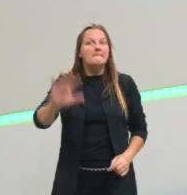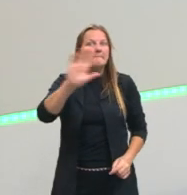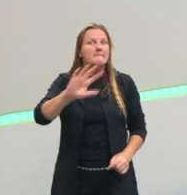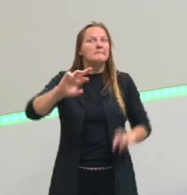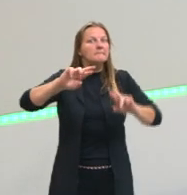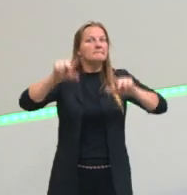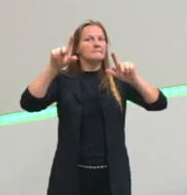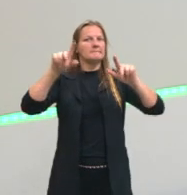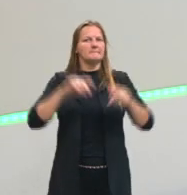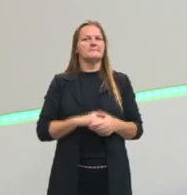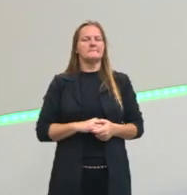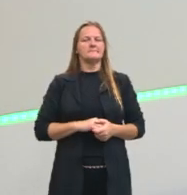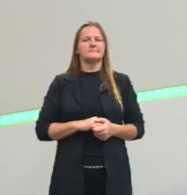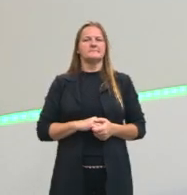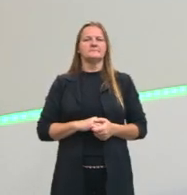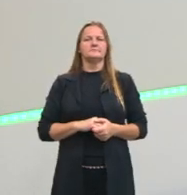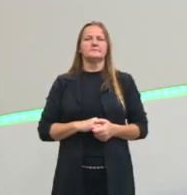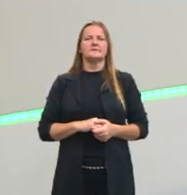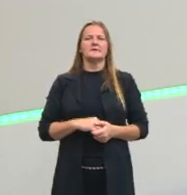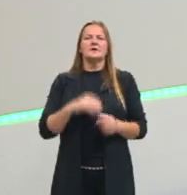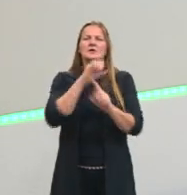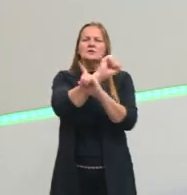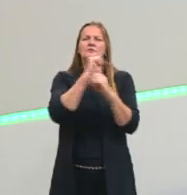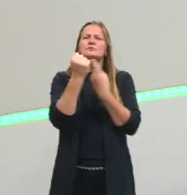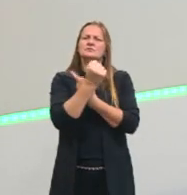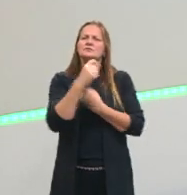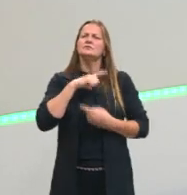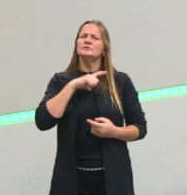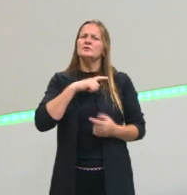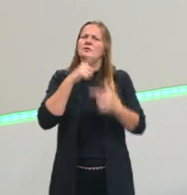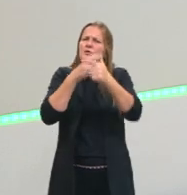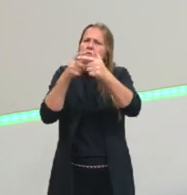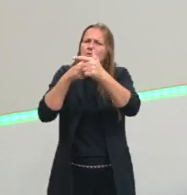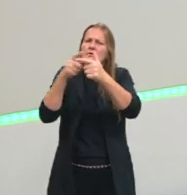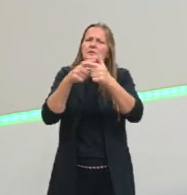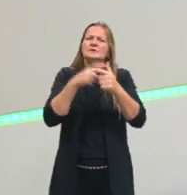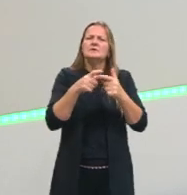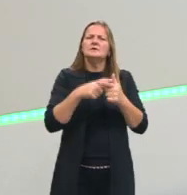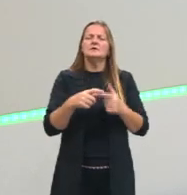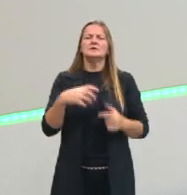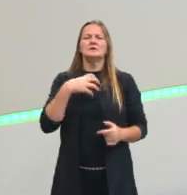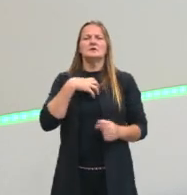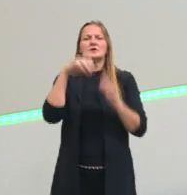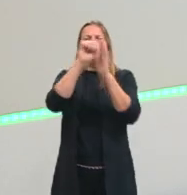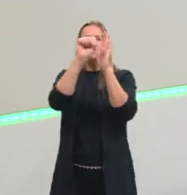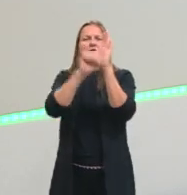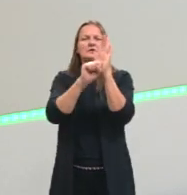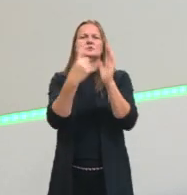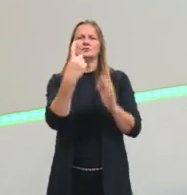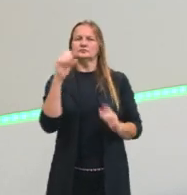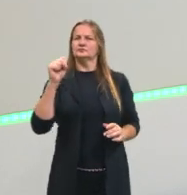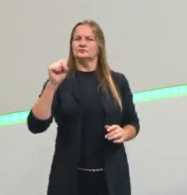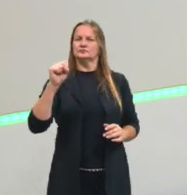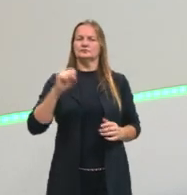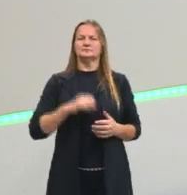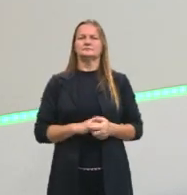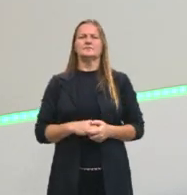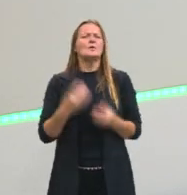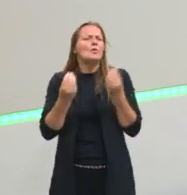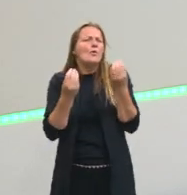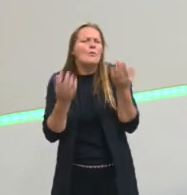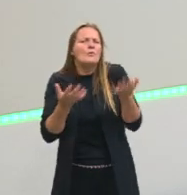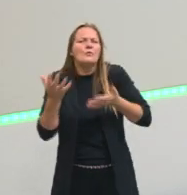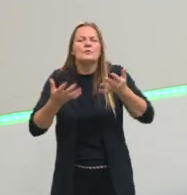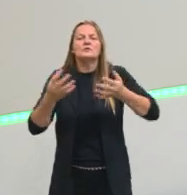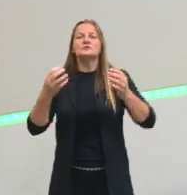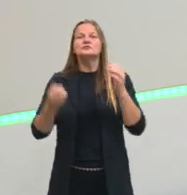então a sociologia como tal ela tem a problemática aqui do século 18 e então vamos tentar ver como